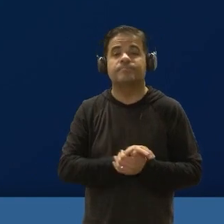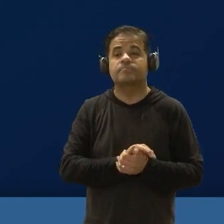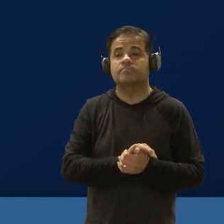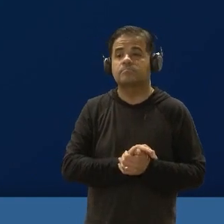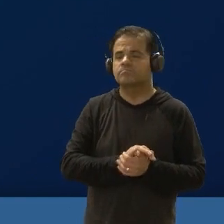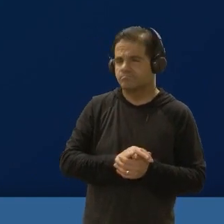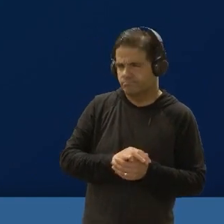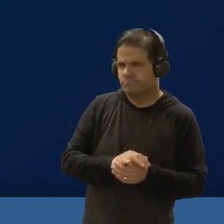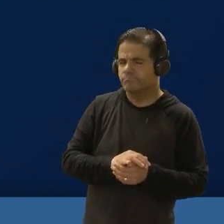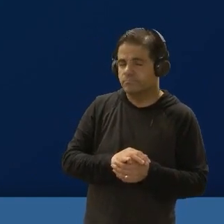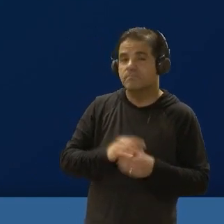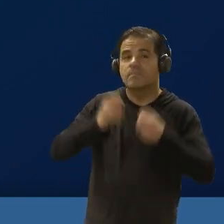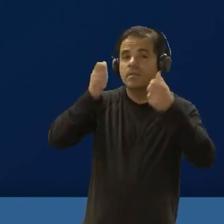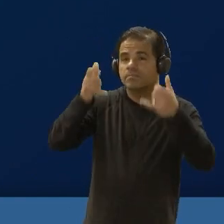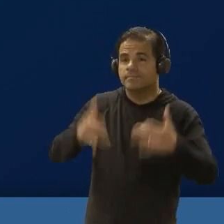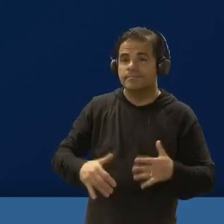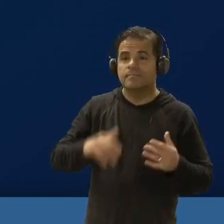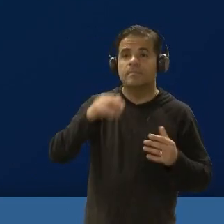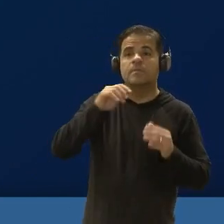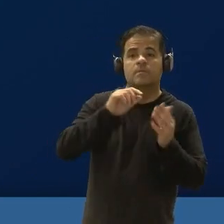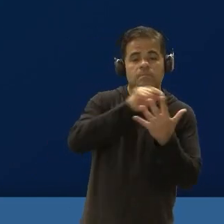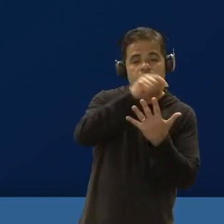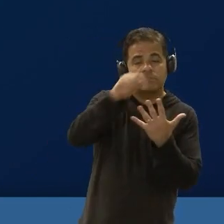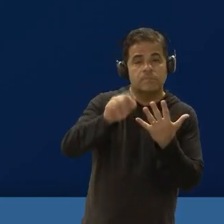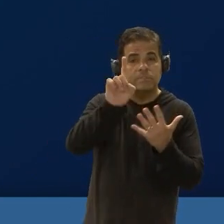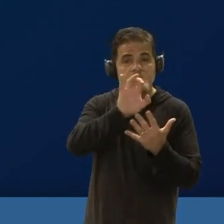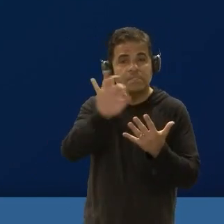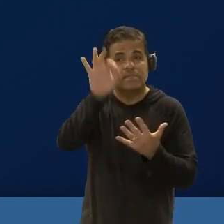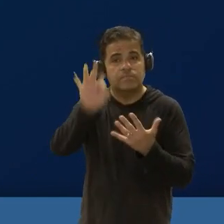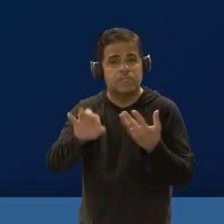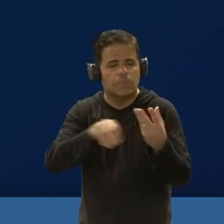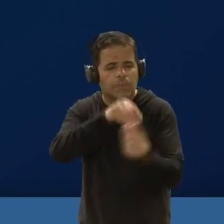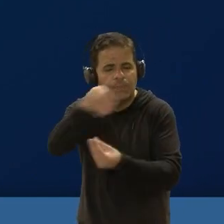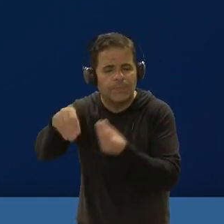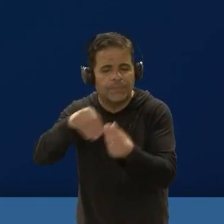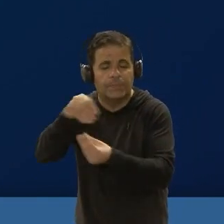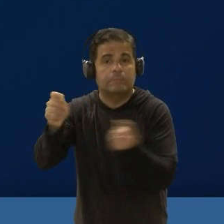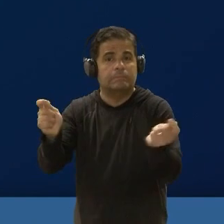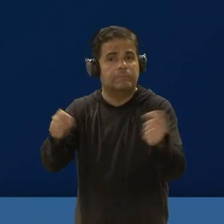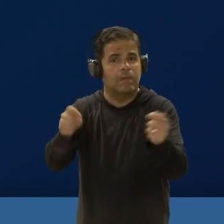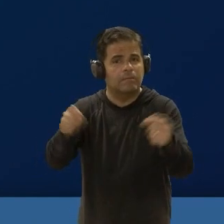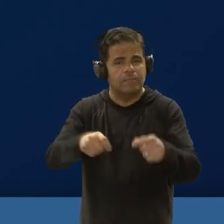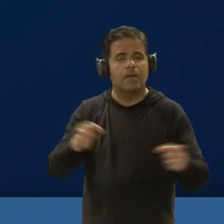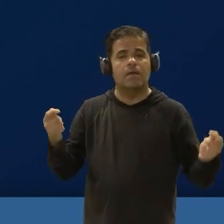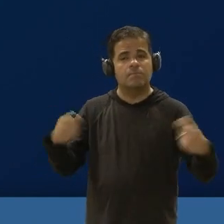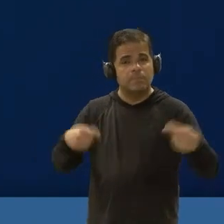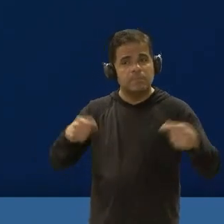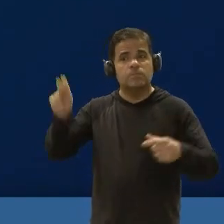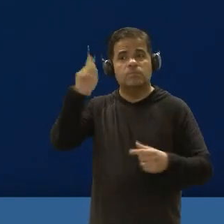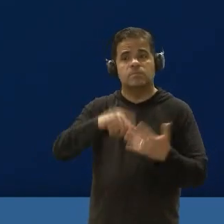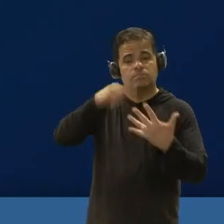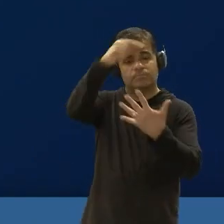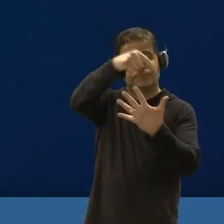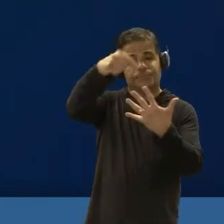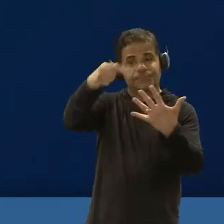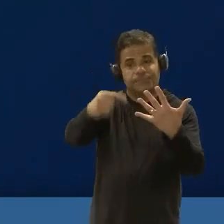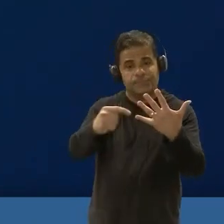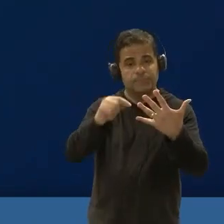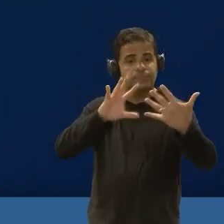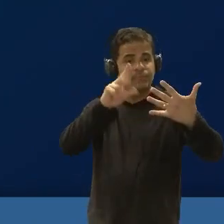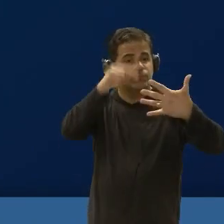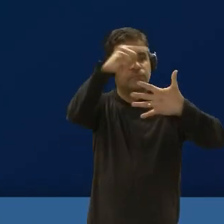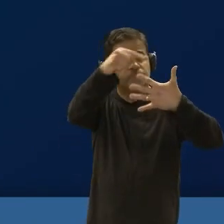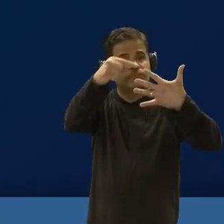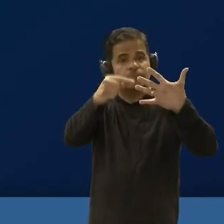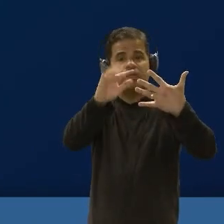Nutren Control possui inulina e polidestrose 100% solúveis e a gente precisa fazer uso dessas fibras.